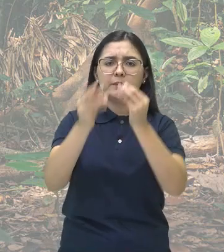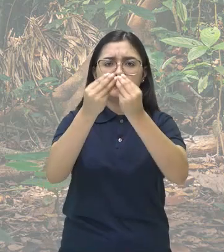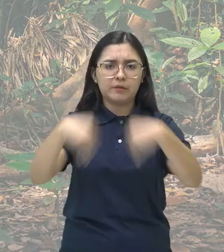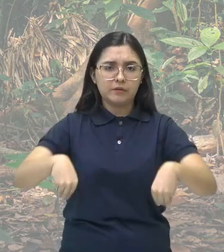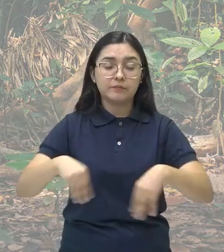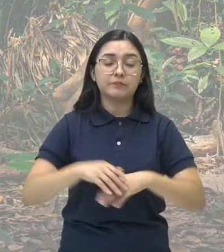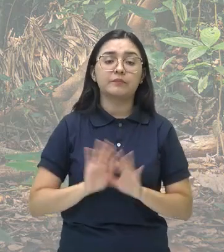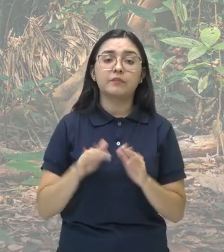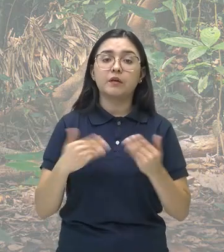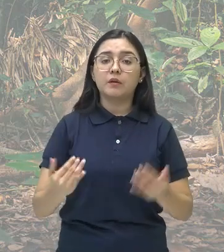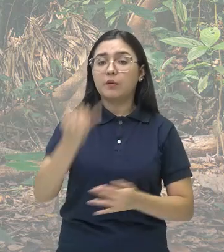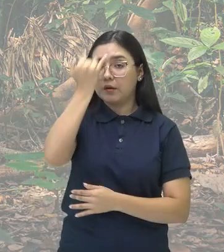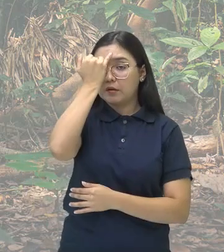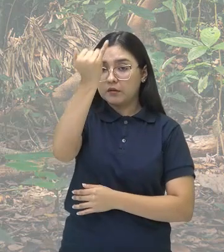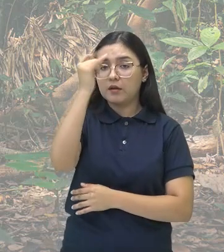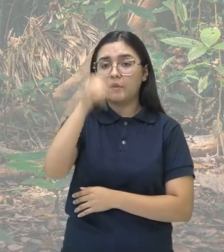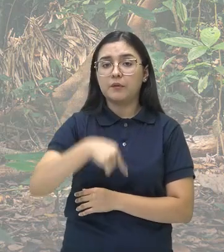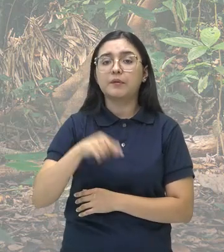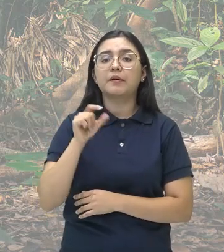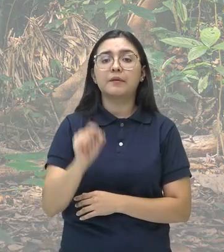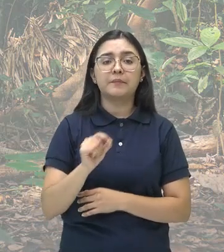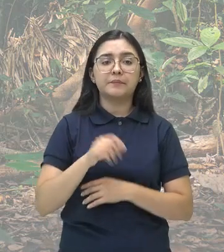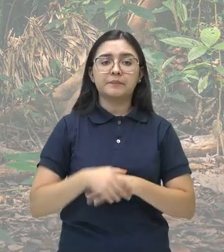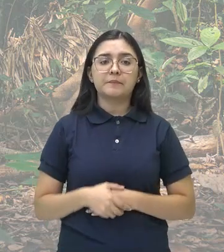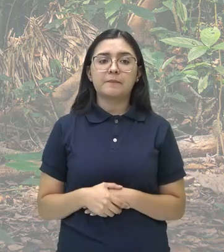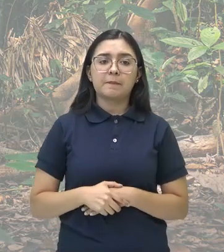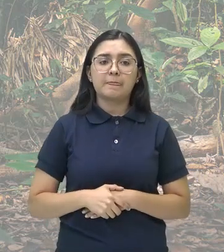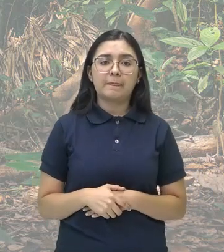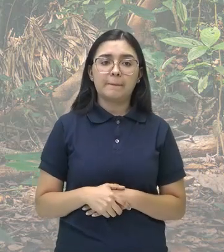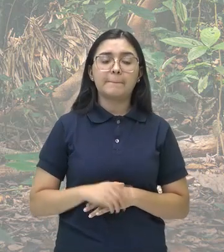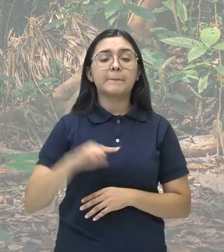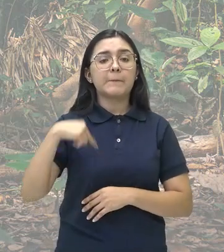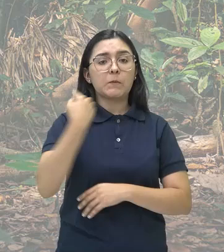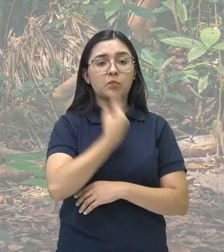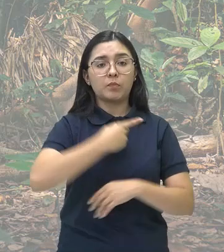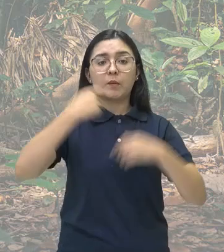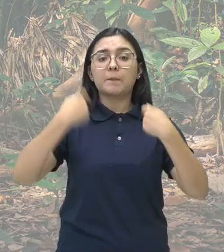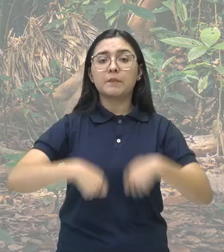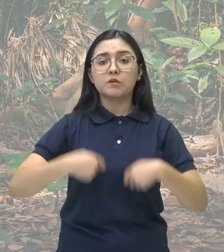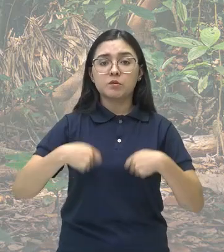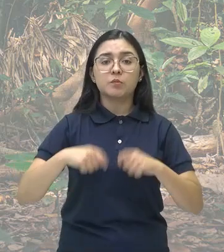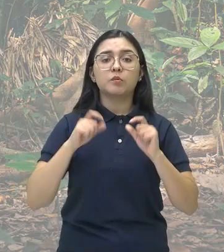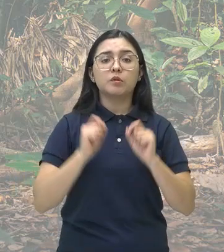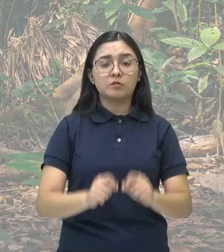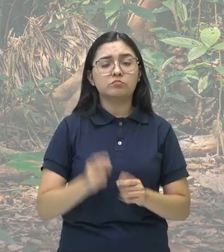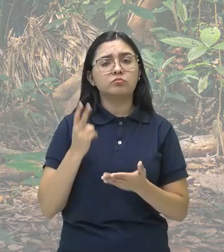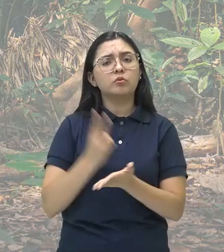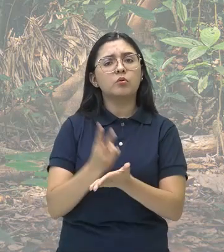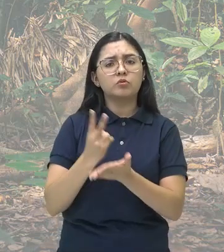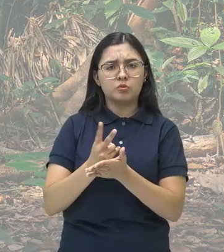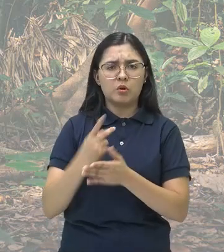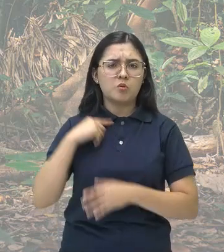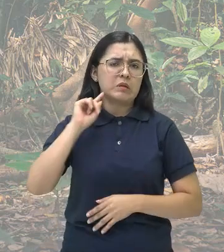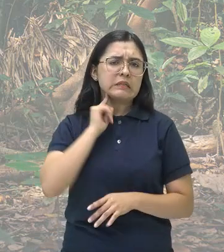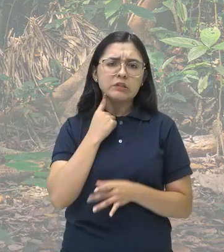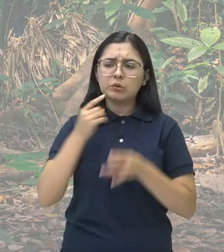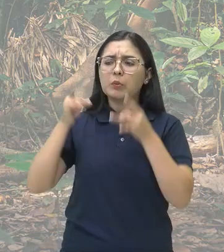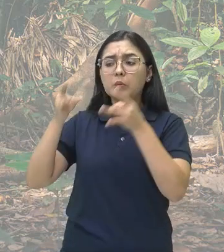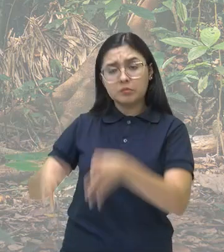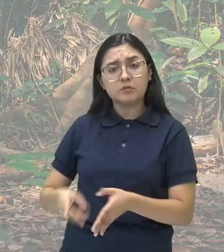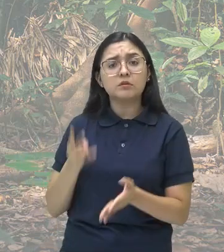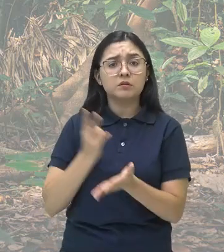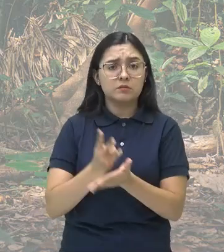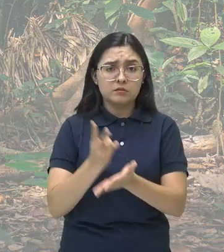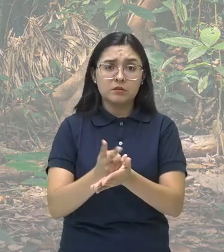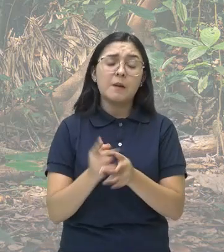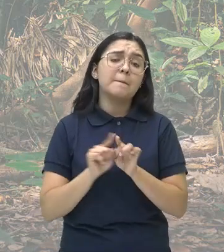bom? Então a ideia é, nós vamos precisar continuar descartando, vamos precisar,